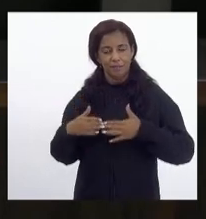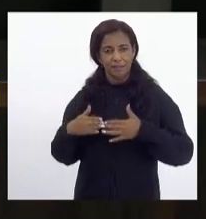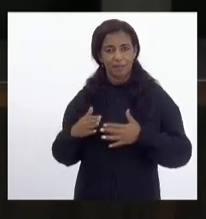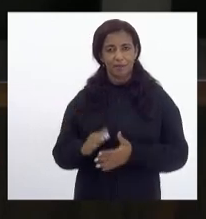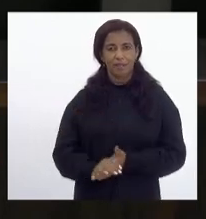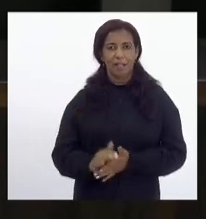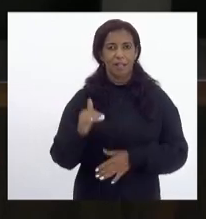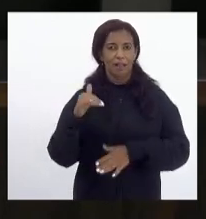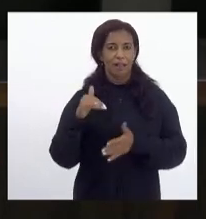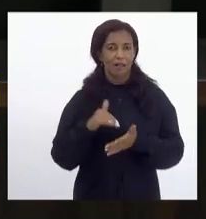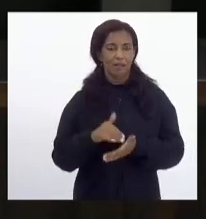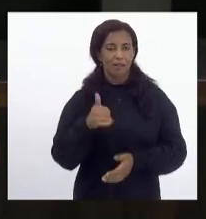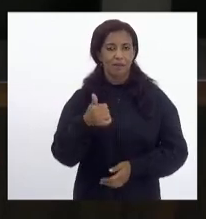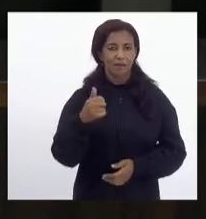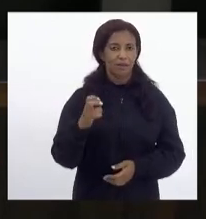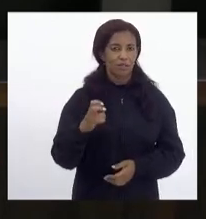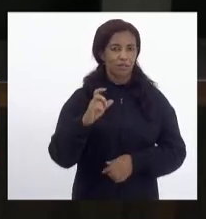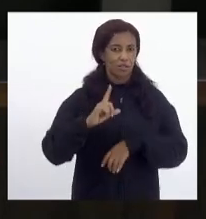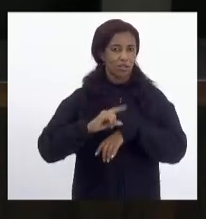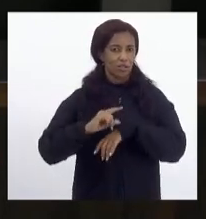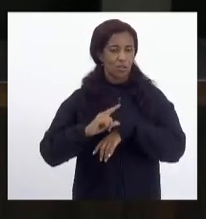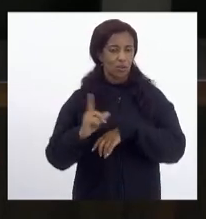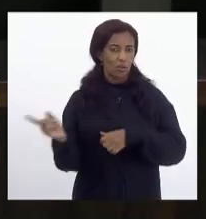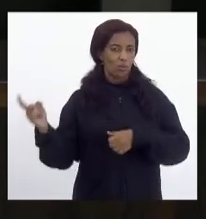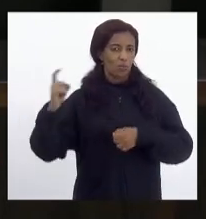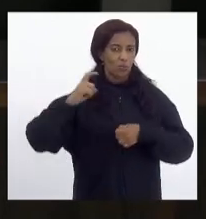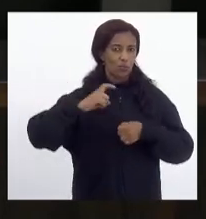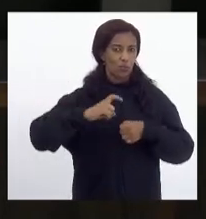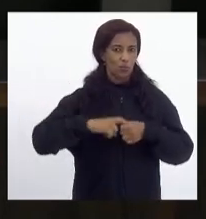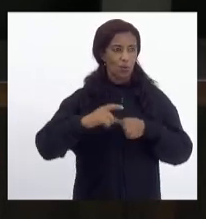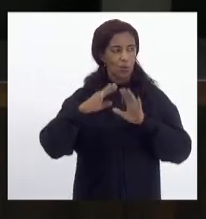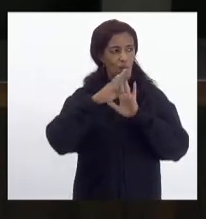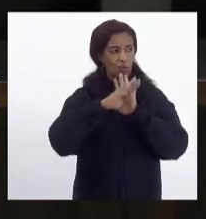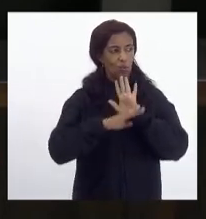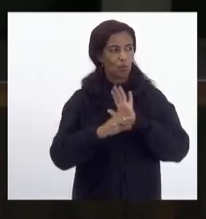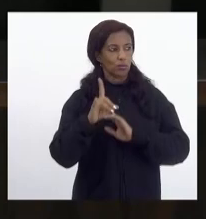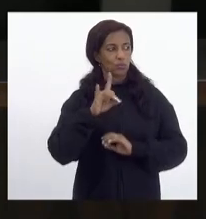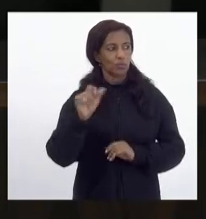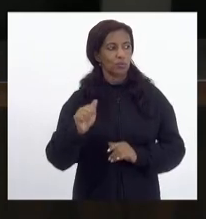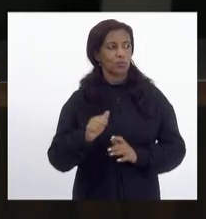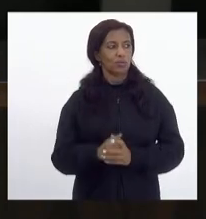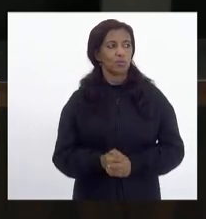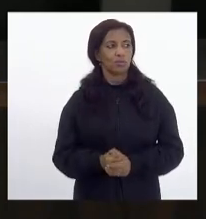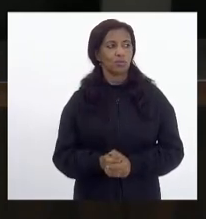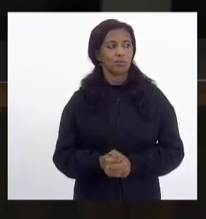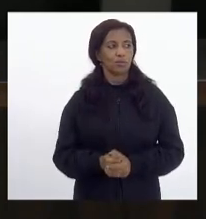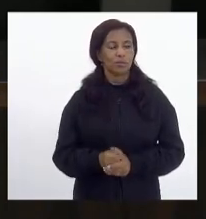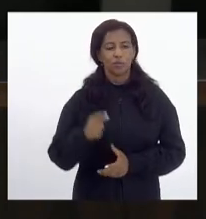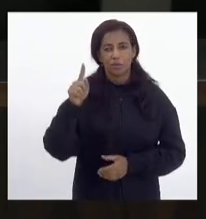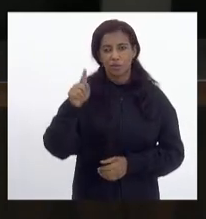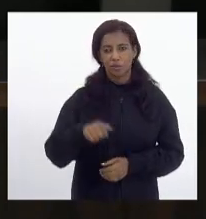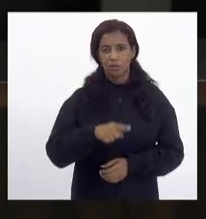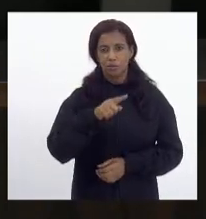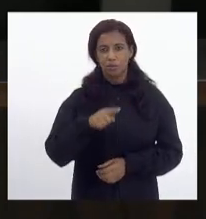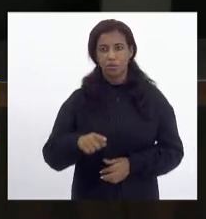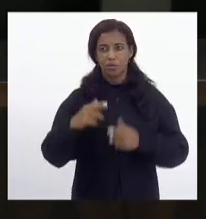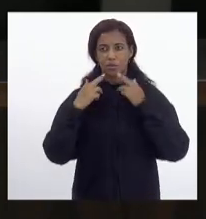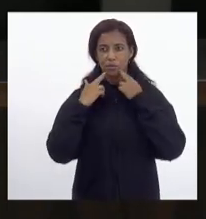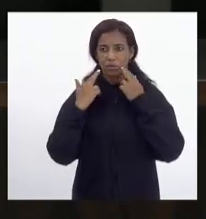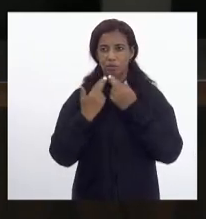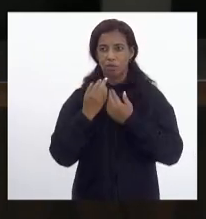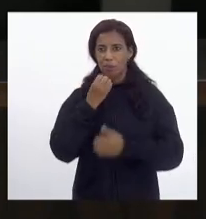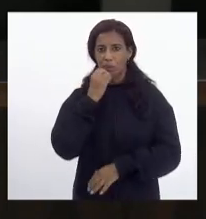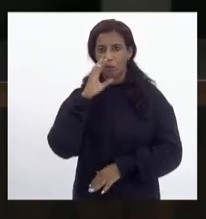até às 15horas quando retornaremos com a ordem do dia está suspensa a sessão